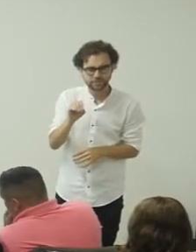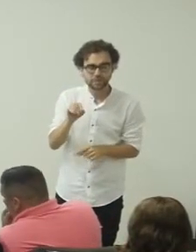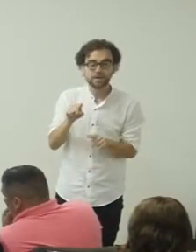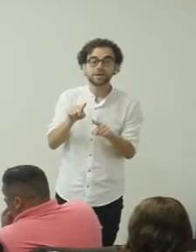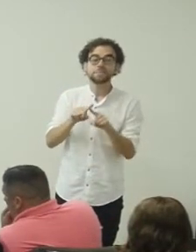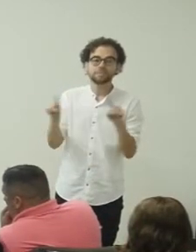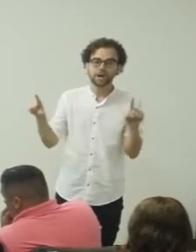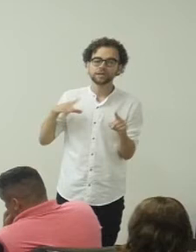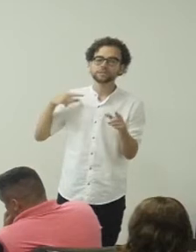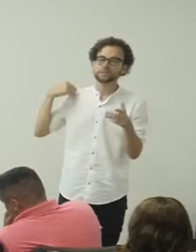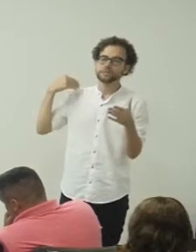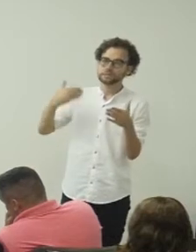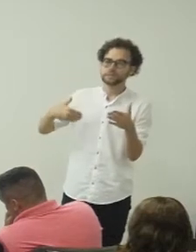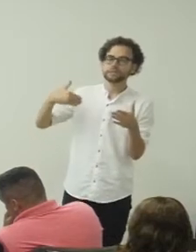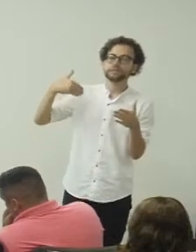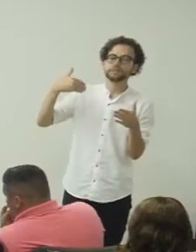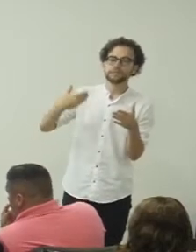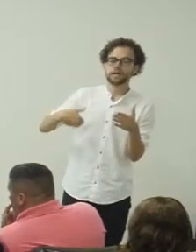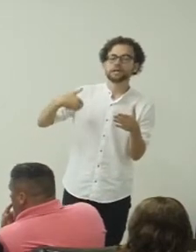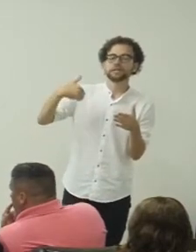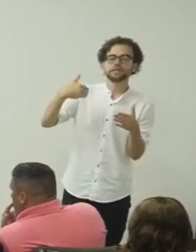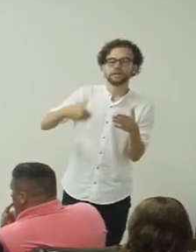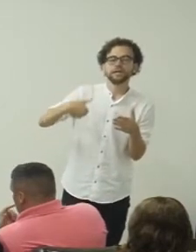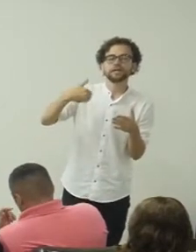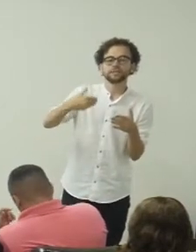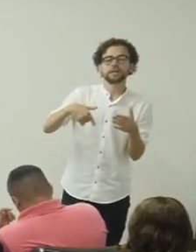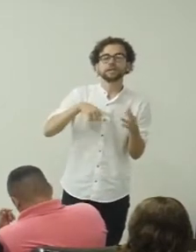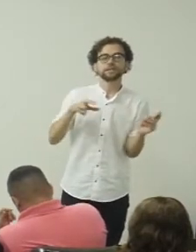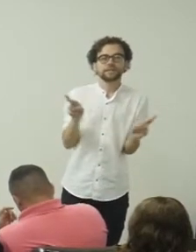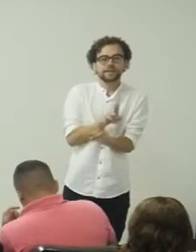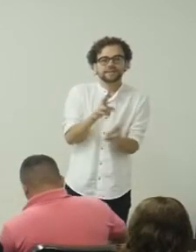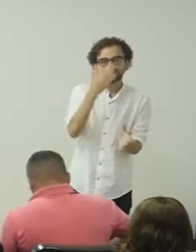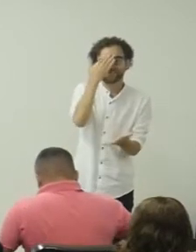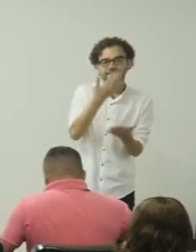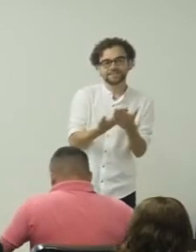Mas a gente leva tempo. Até porque existe uma certa relação de